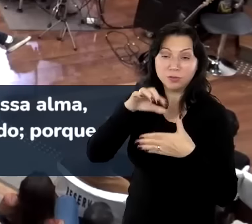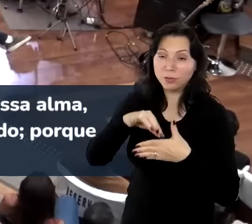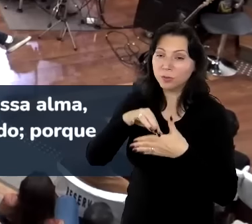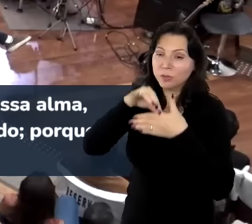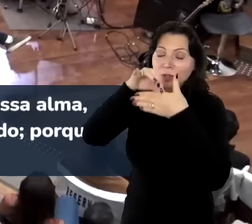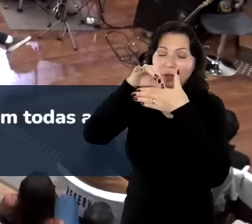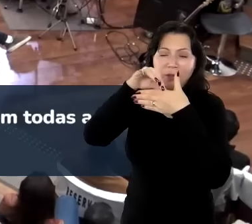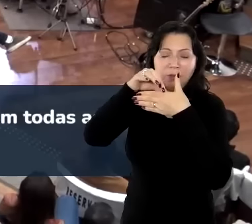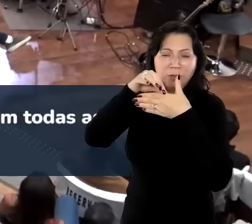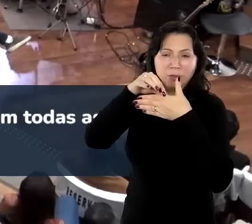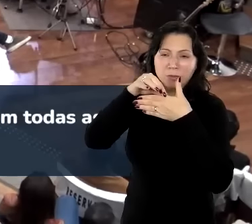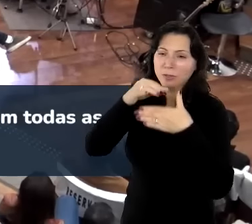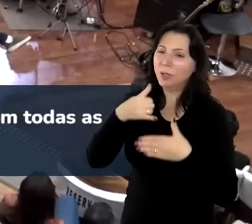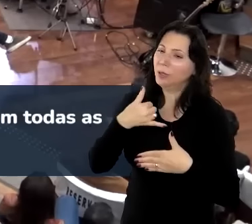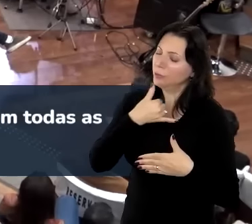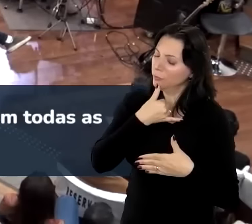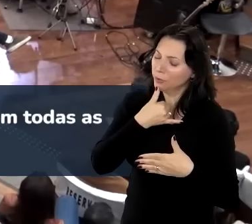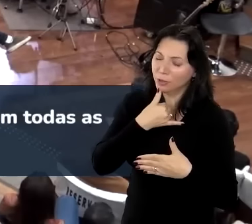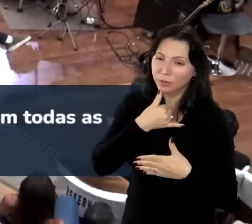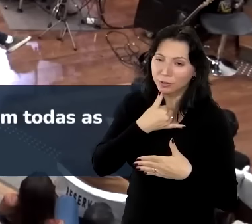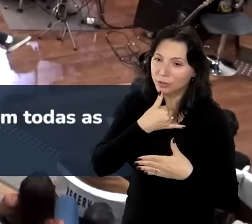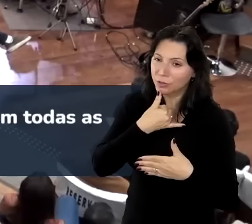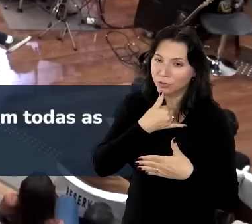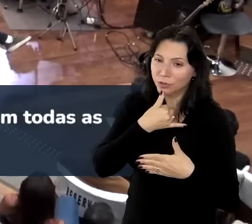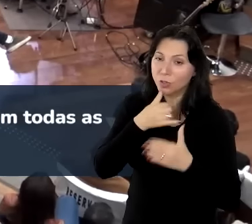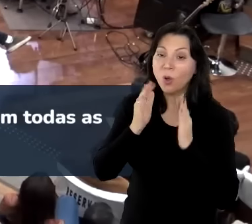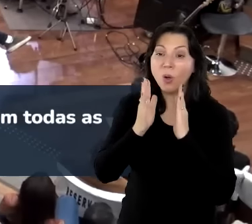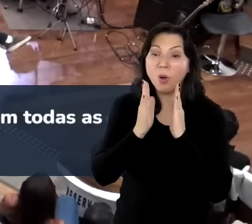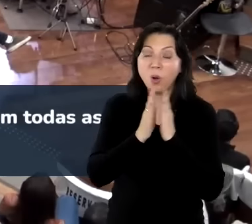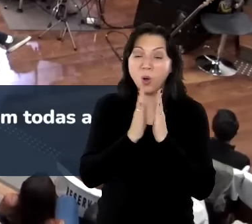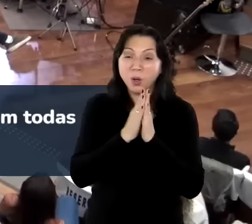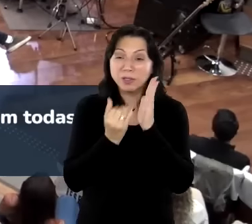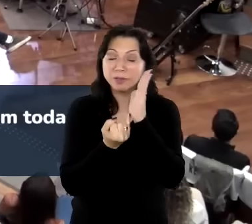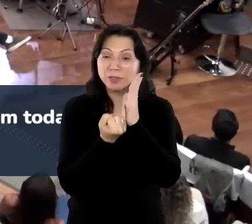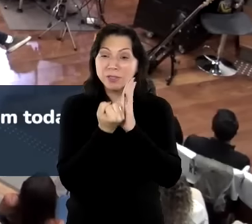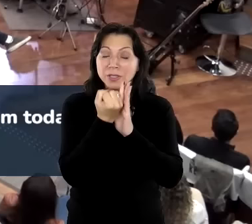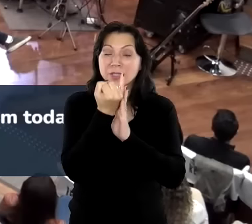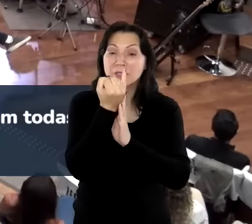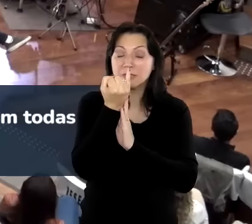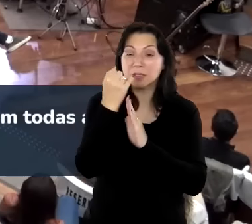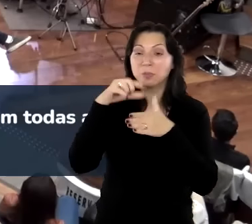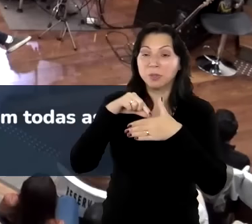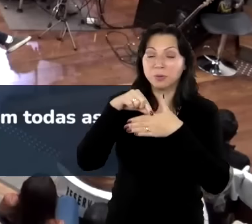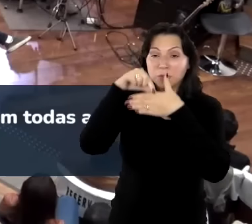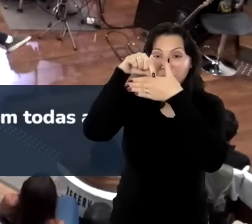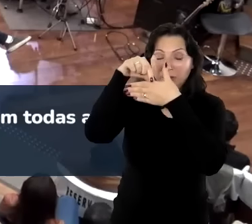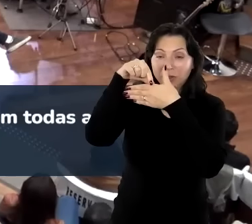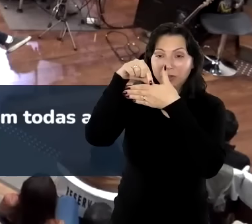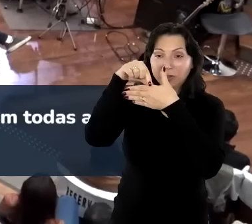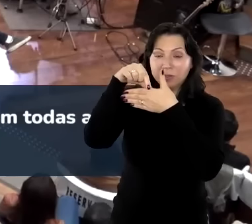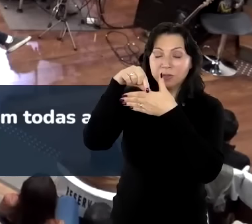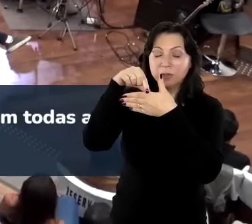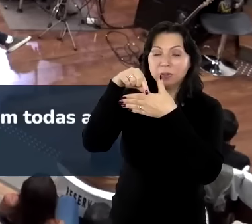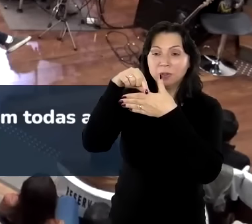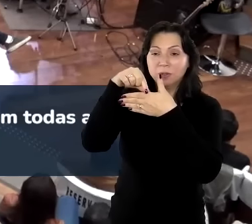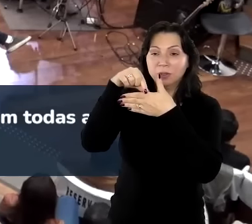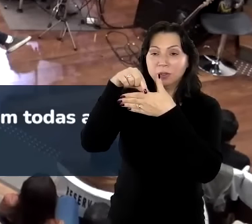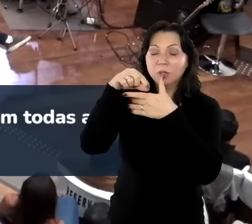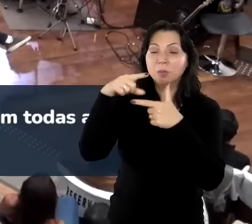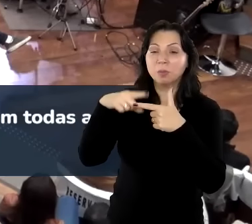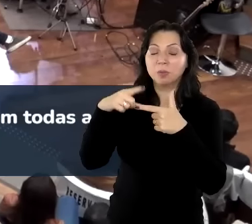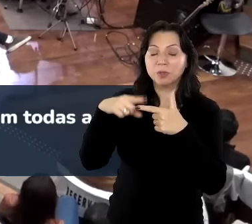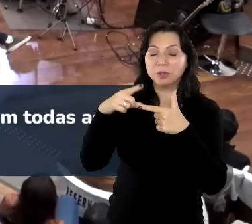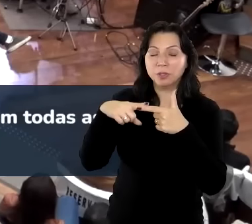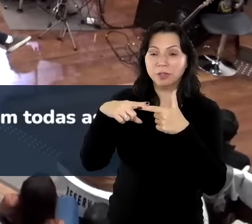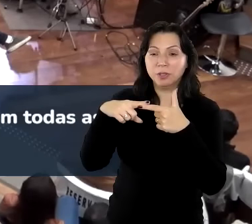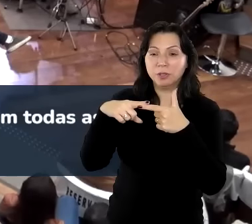isso não aproveita a vós outros. Orai por nós, pois estamos persuadidos de termos a boa consciência, desejando